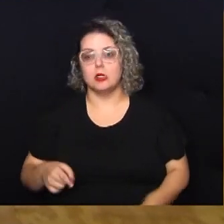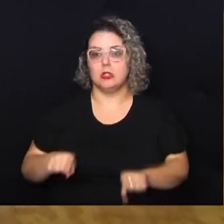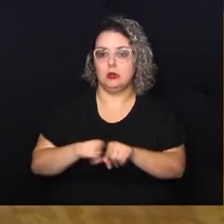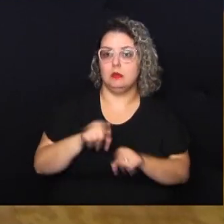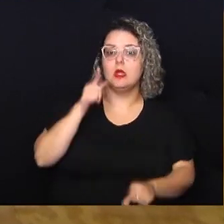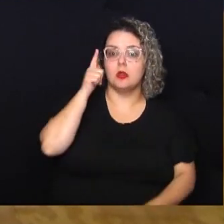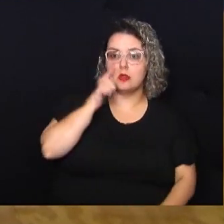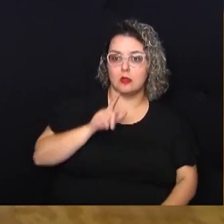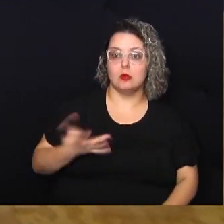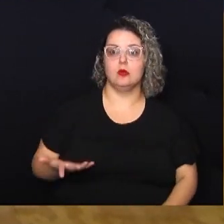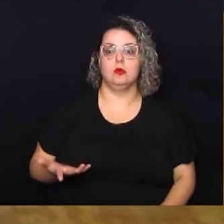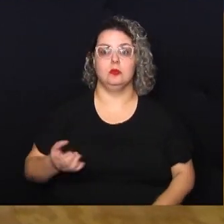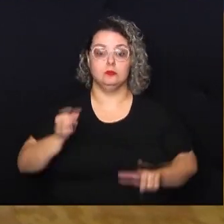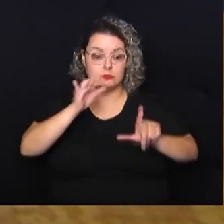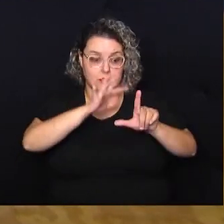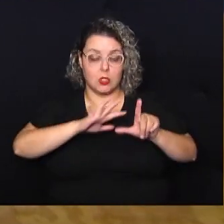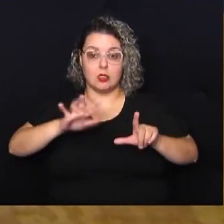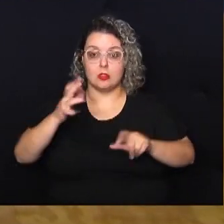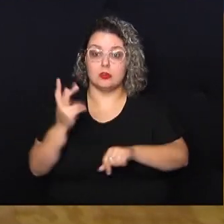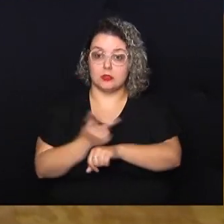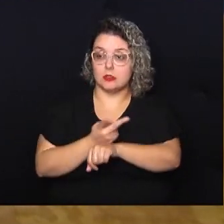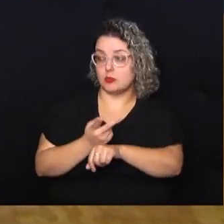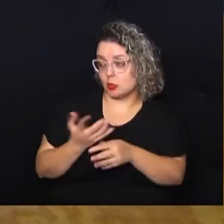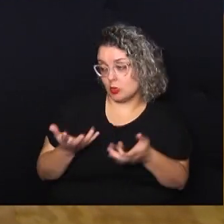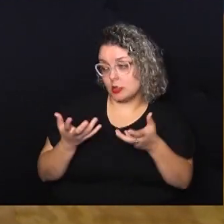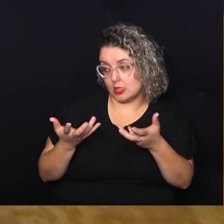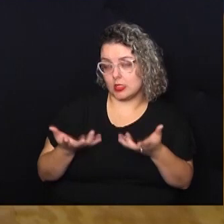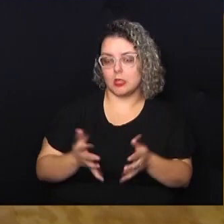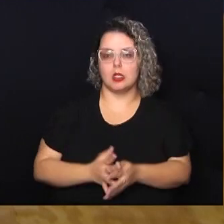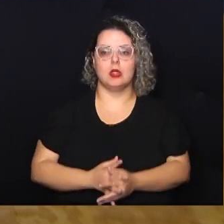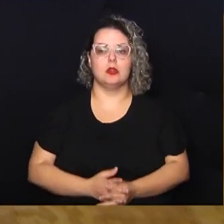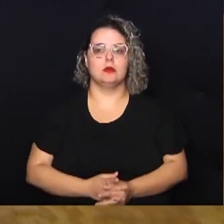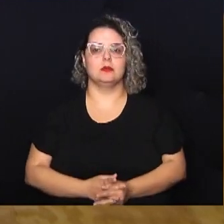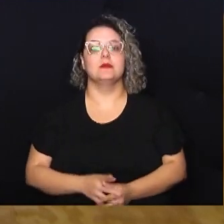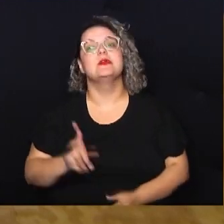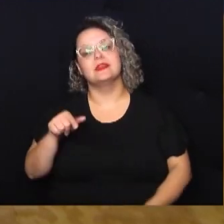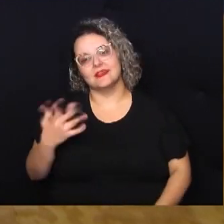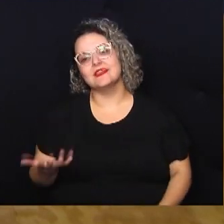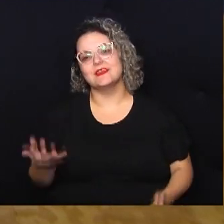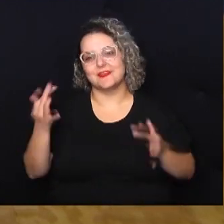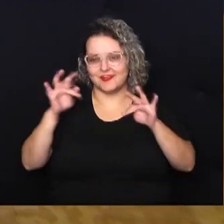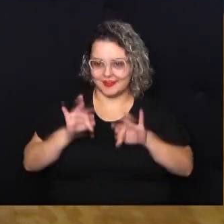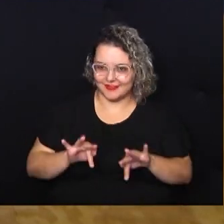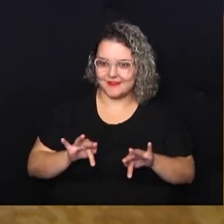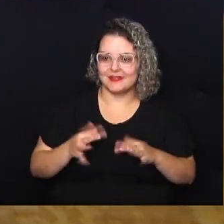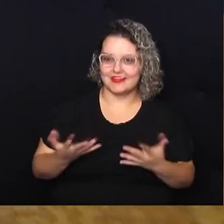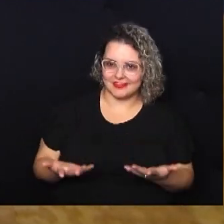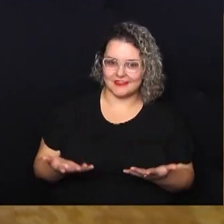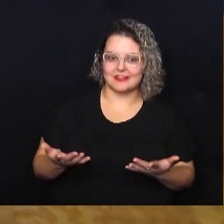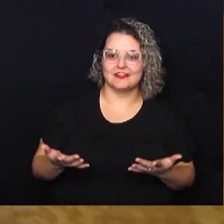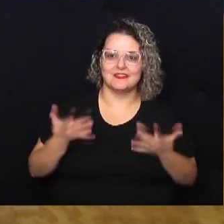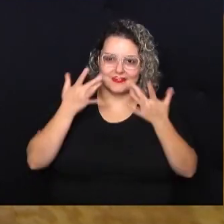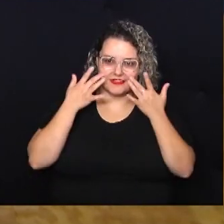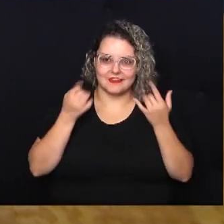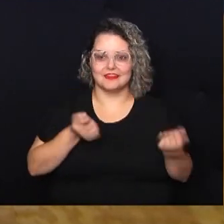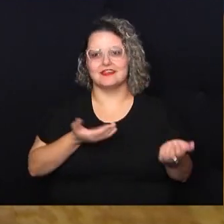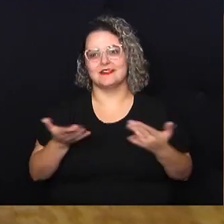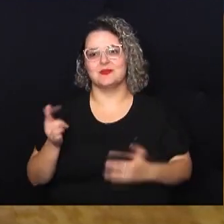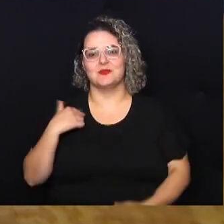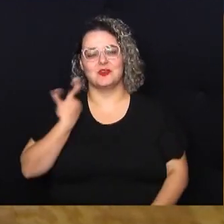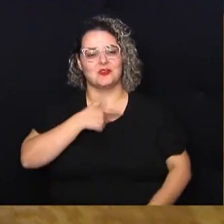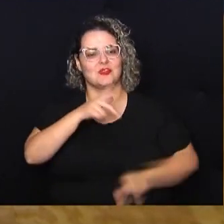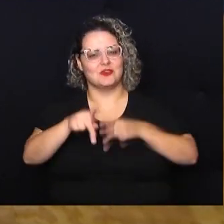nas imagens que a gente está buscando. E é isso, que finaliza com o espetáculo que a gente traz para o nosso